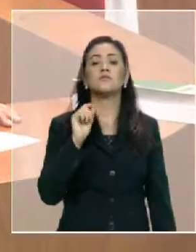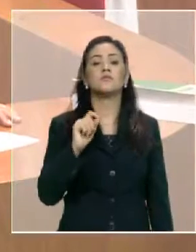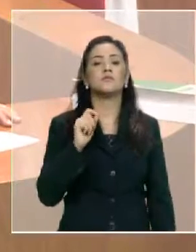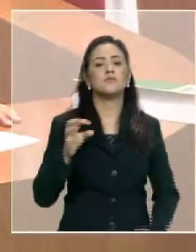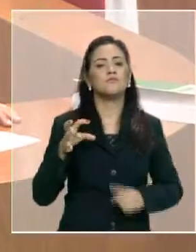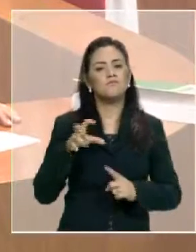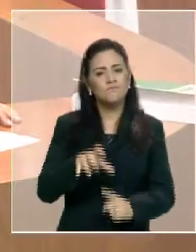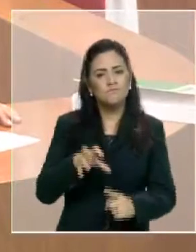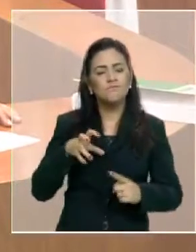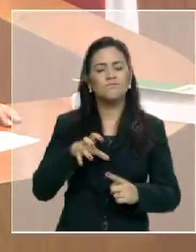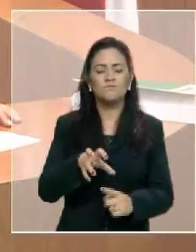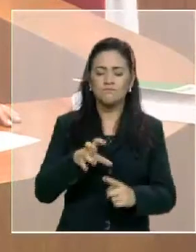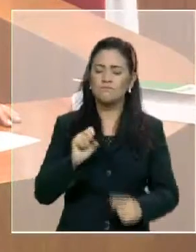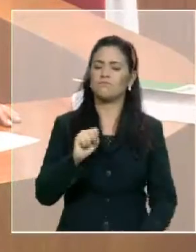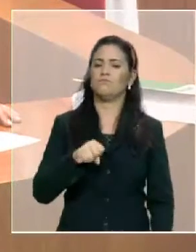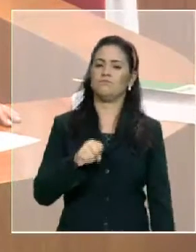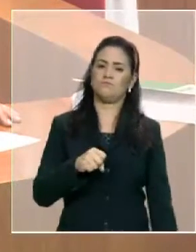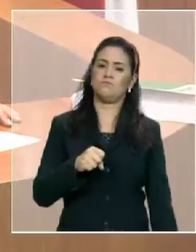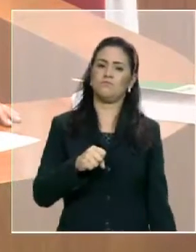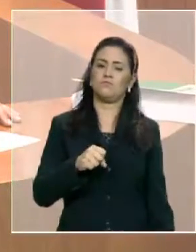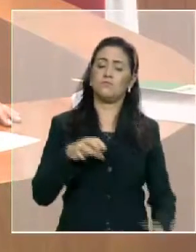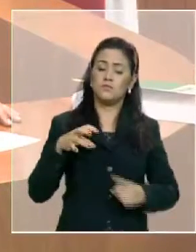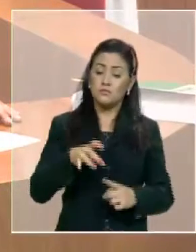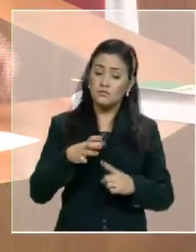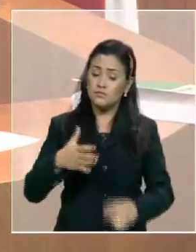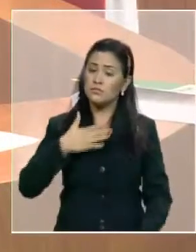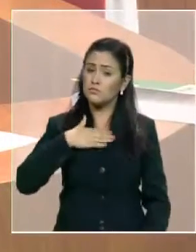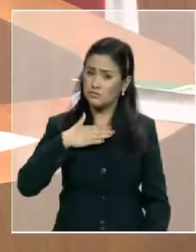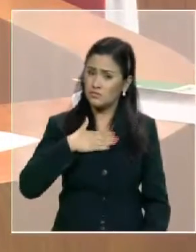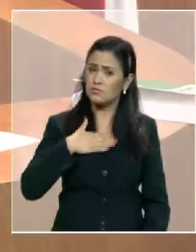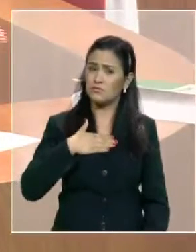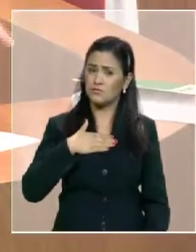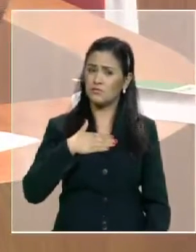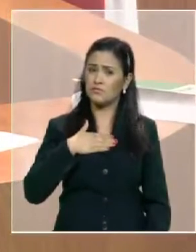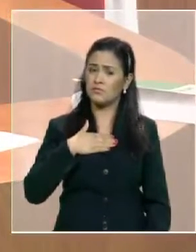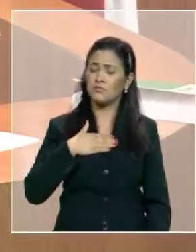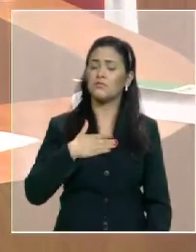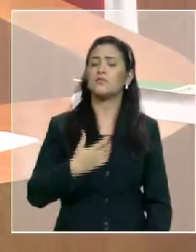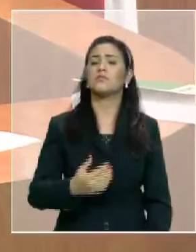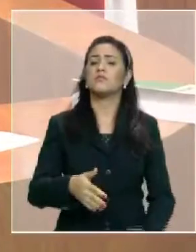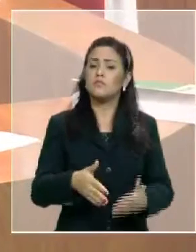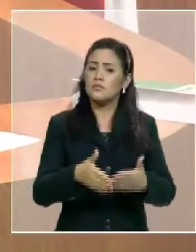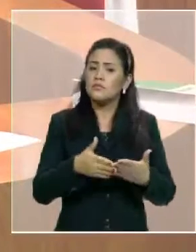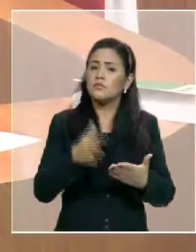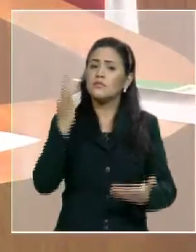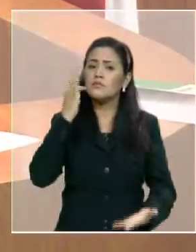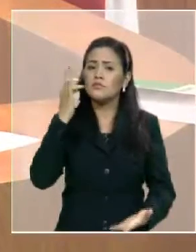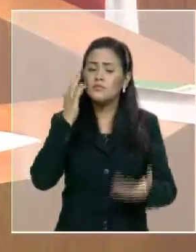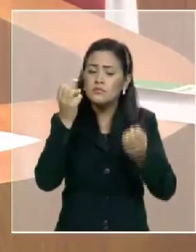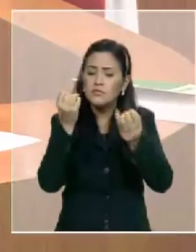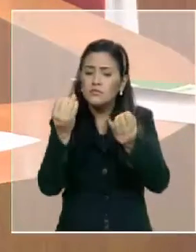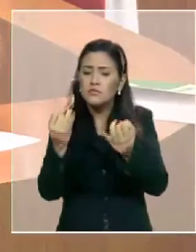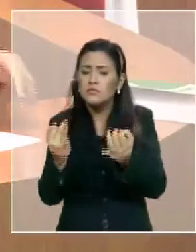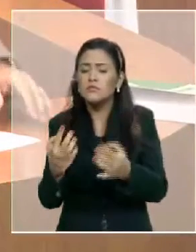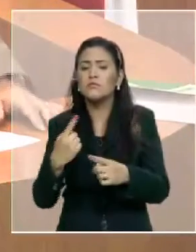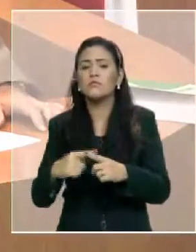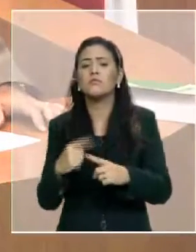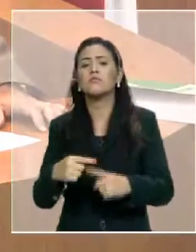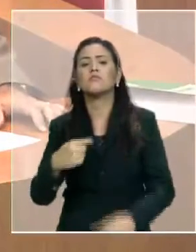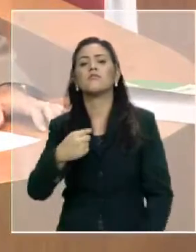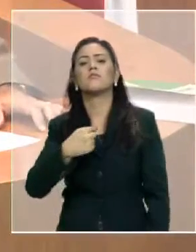perseguindo, persegue o deputado Edilásio e que ele justifique, porque eu sou o único deputado reeleito que não recebi